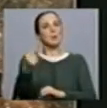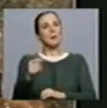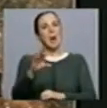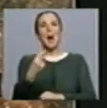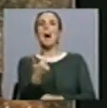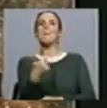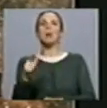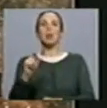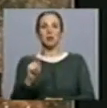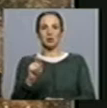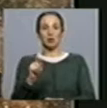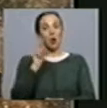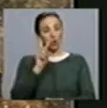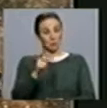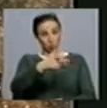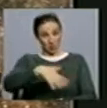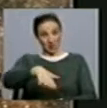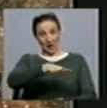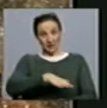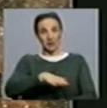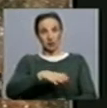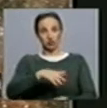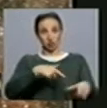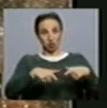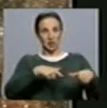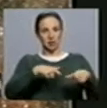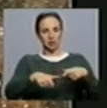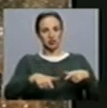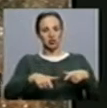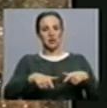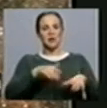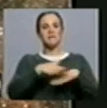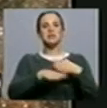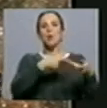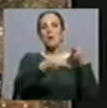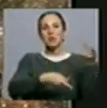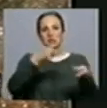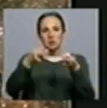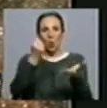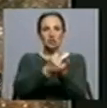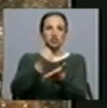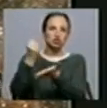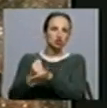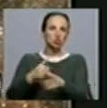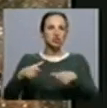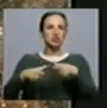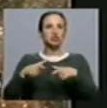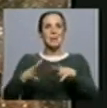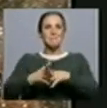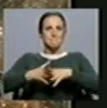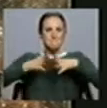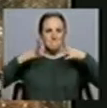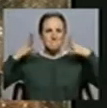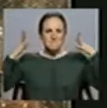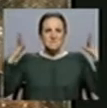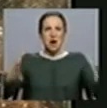astrónomos olharam para esta zona em particular, para esta maternidade, e fizeram uma espécie de recenseamento das estrelas gigantes que existem aqui